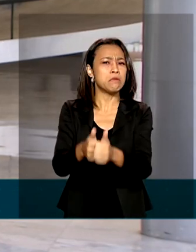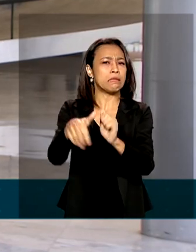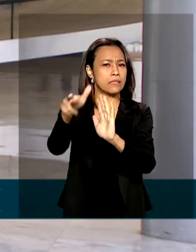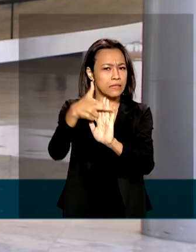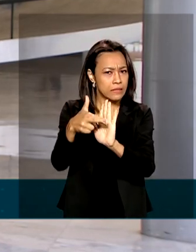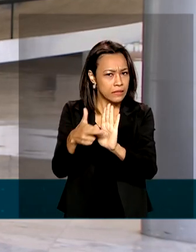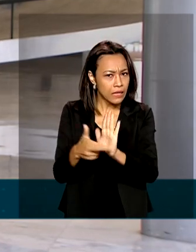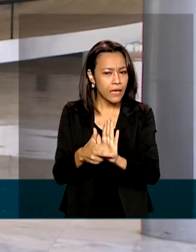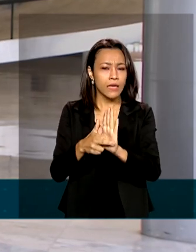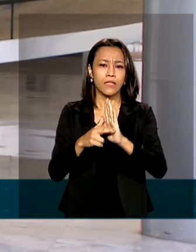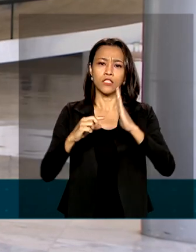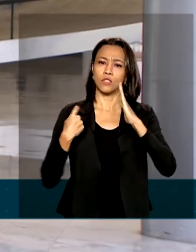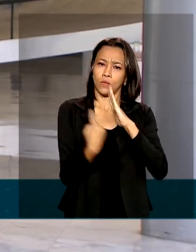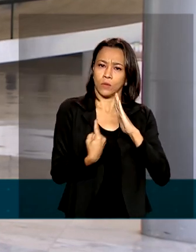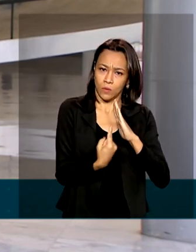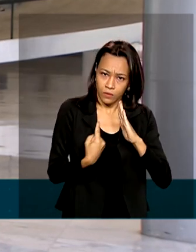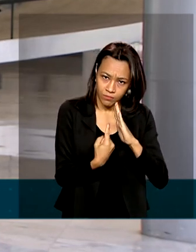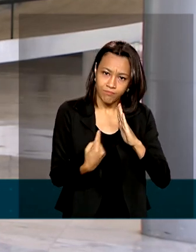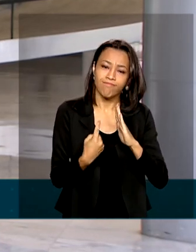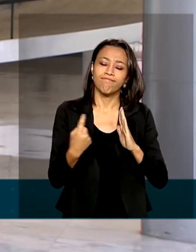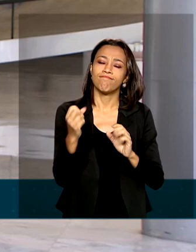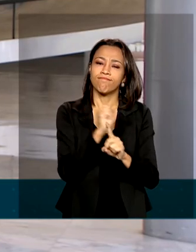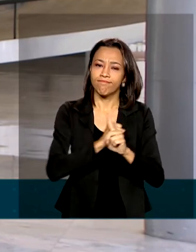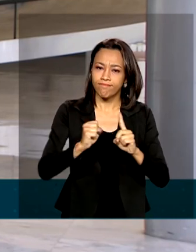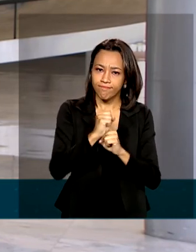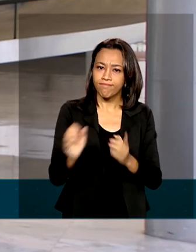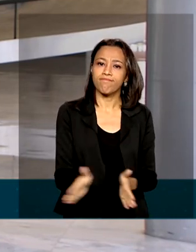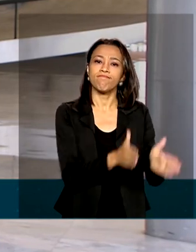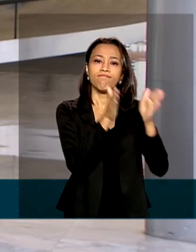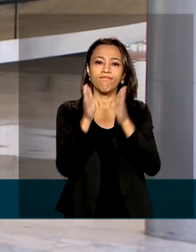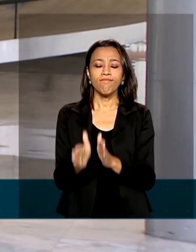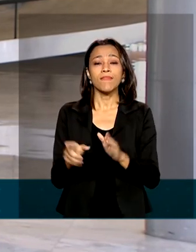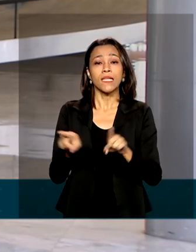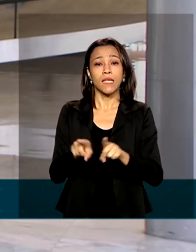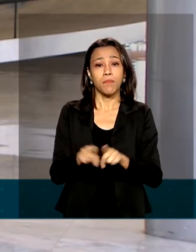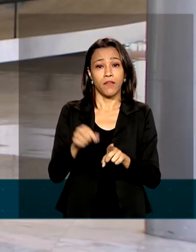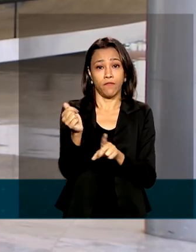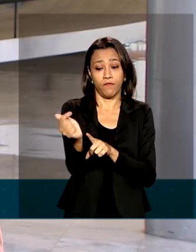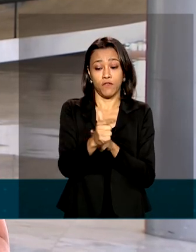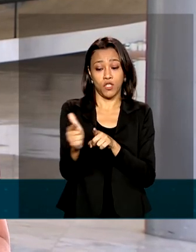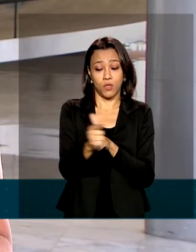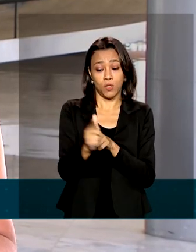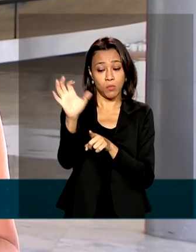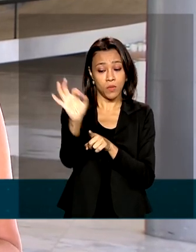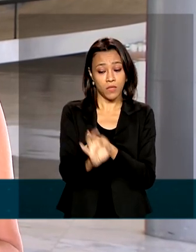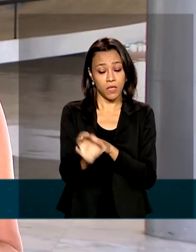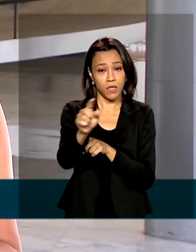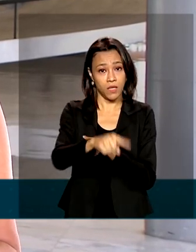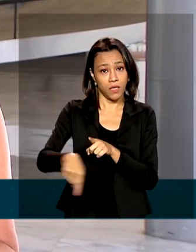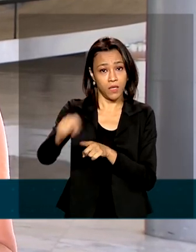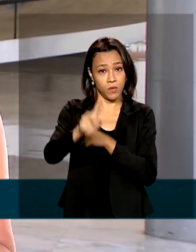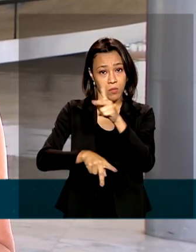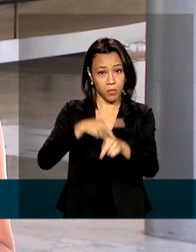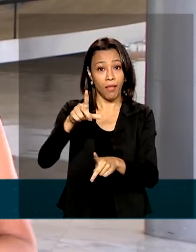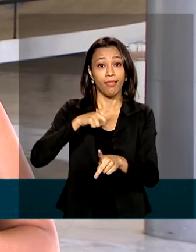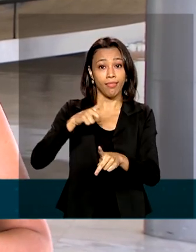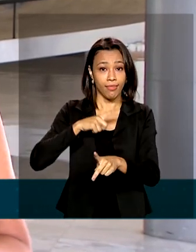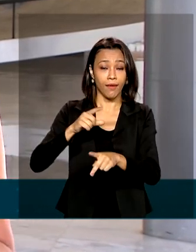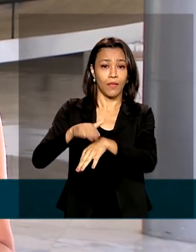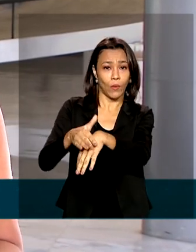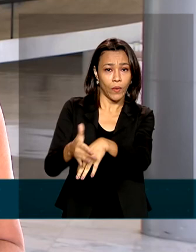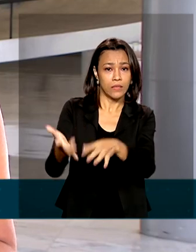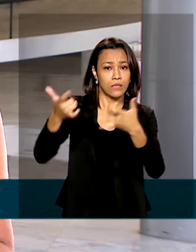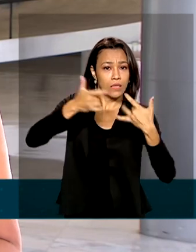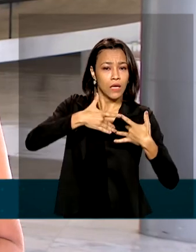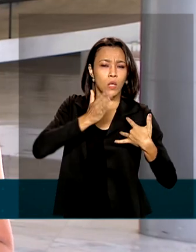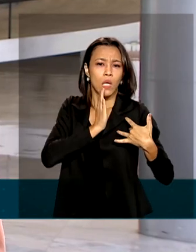de isolamento social. E ainda que 22% da população tem comorbidades, como doenças